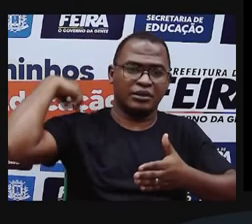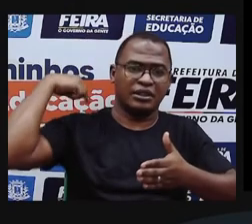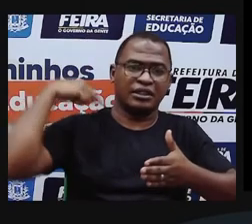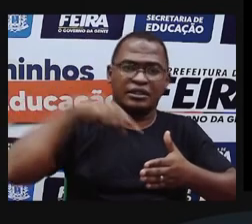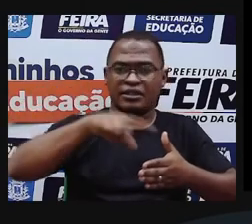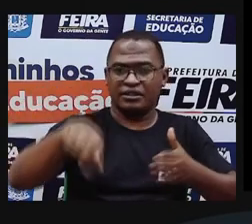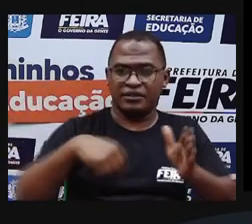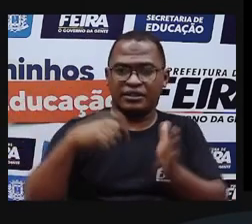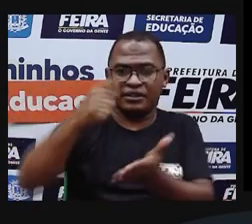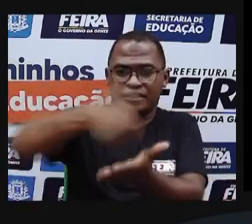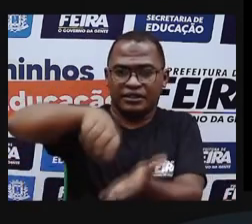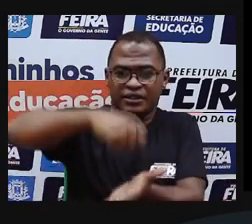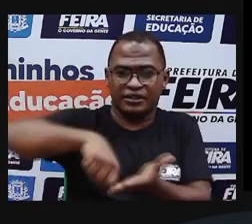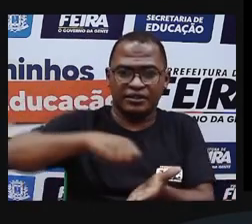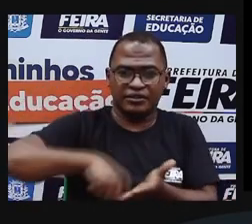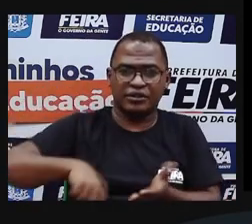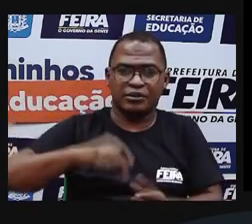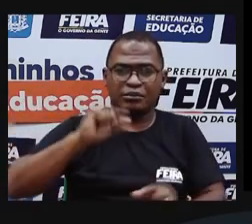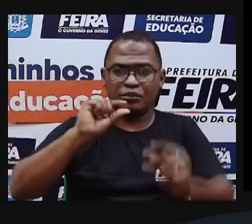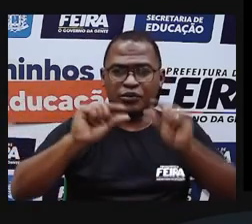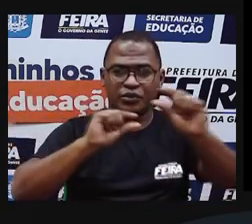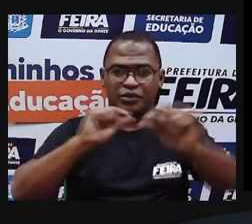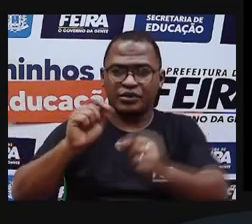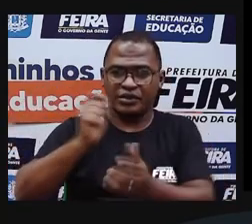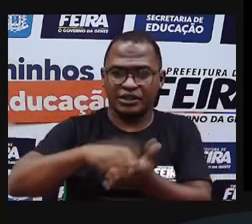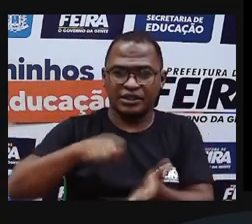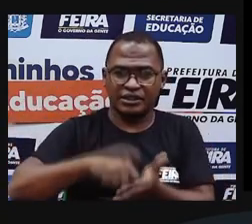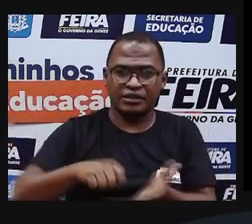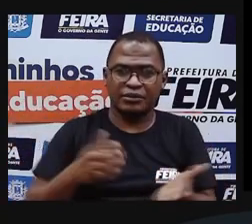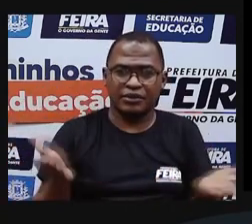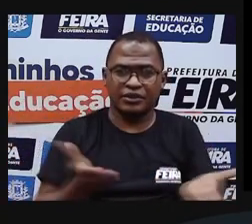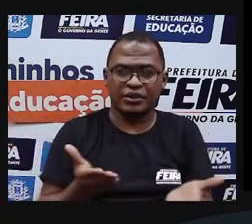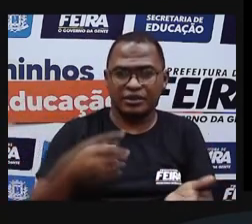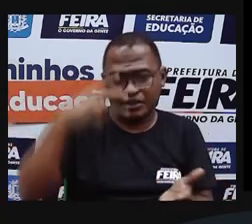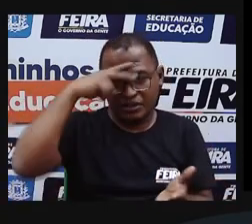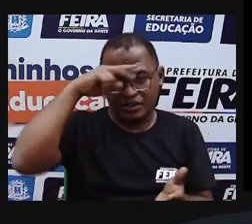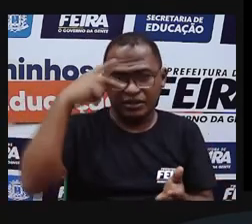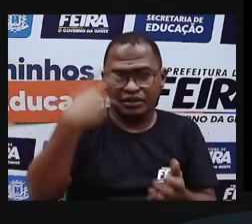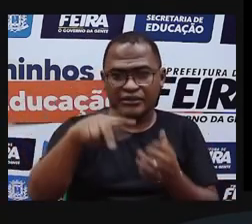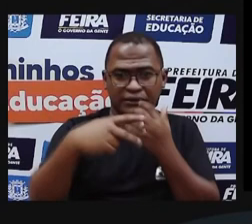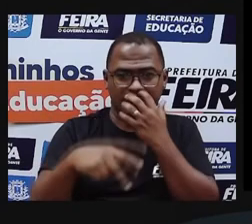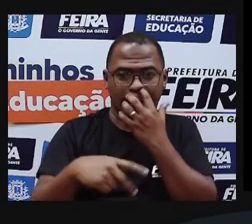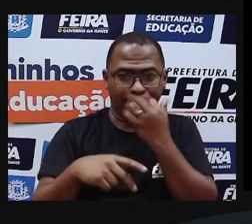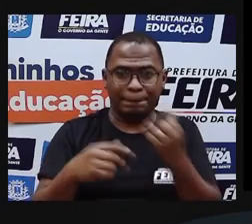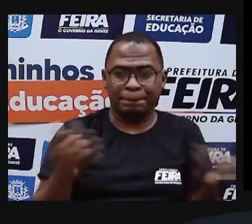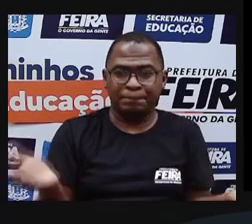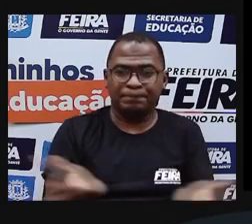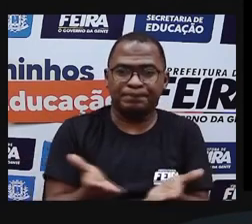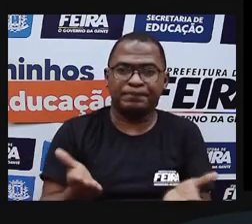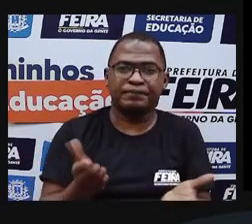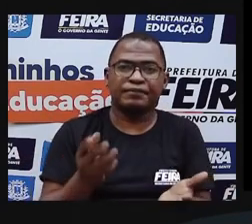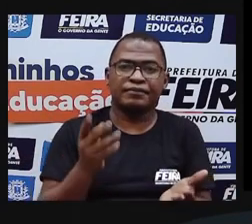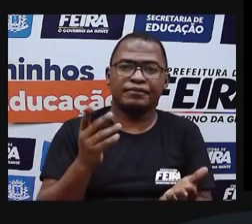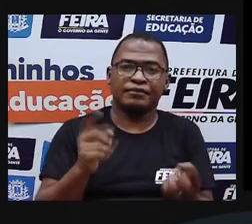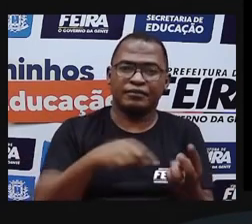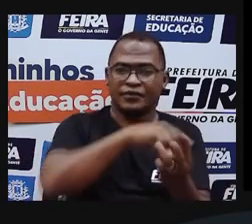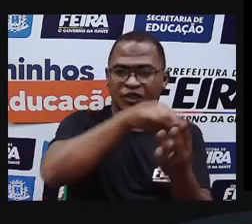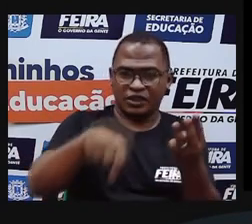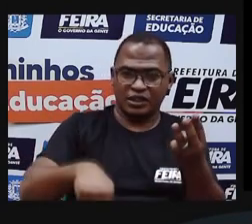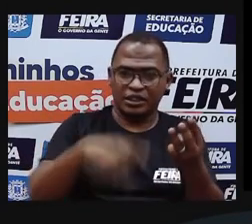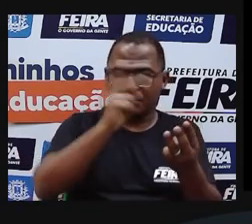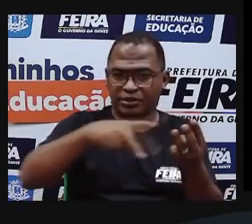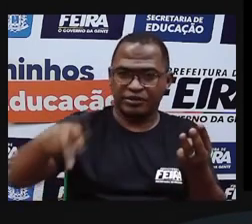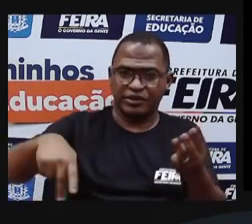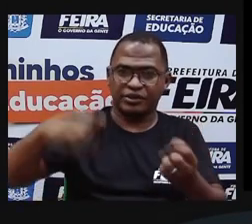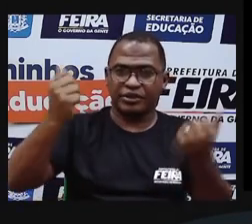vocês escreverem um pouco da história, né? Desenhar um pouco da história de vocês. Nós, as multiplicadoras, Clésia, Silvana e eu, nós estamos